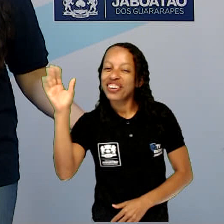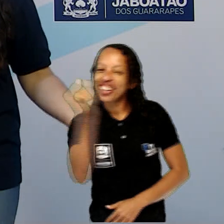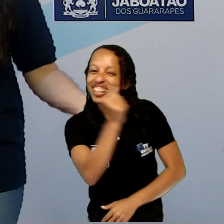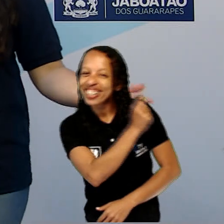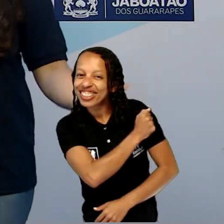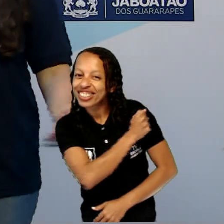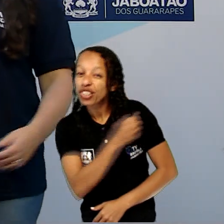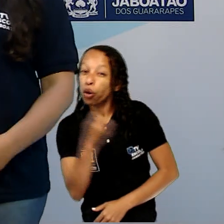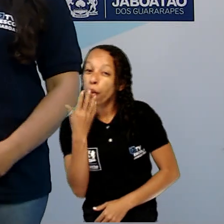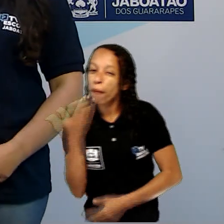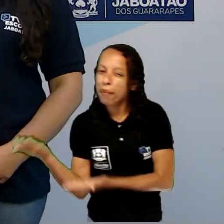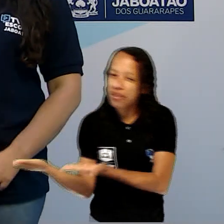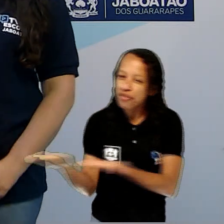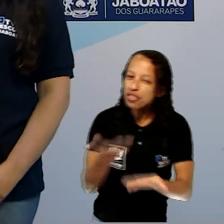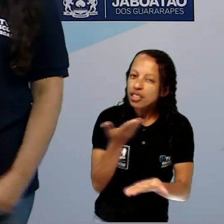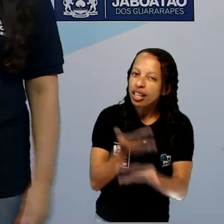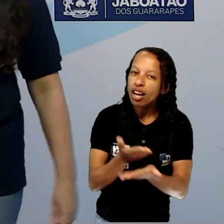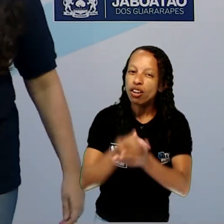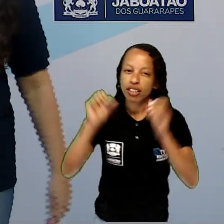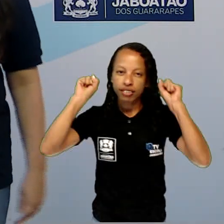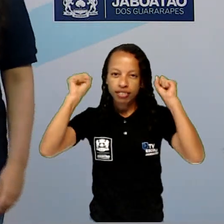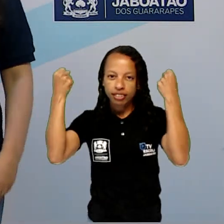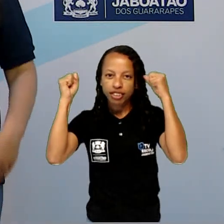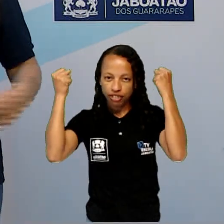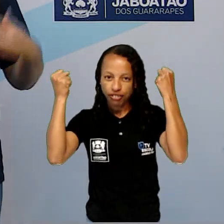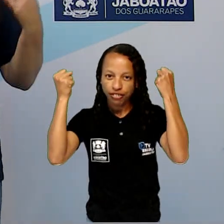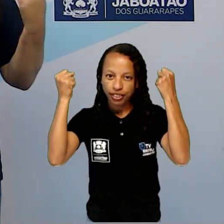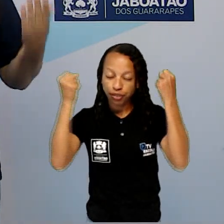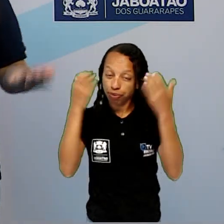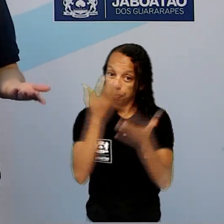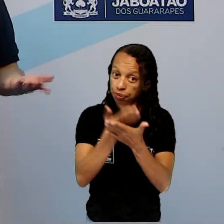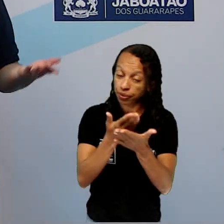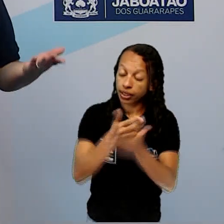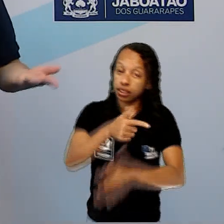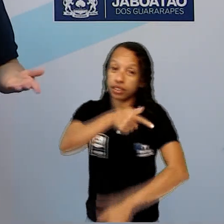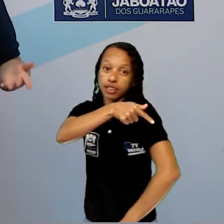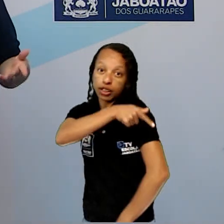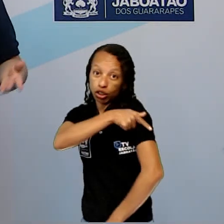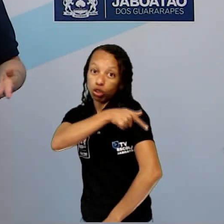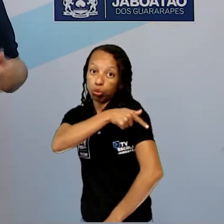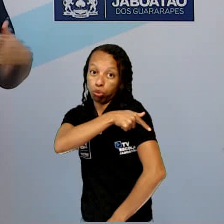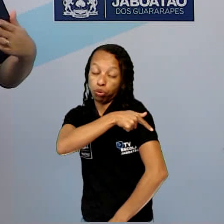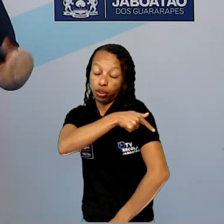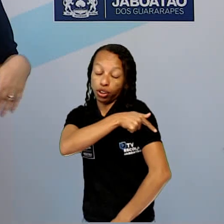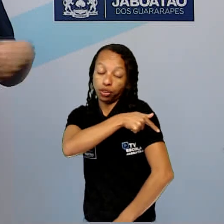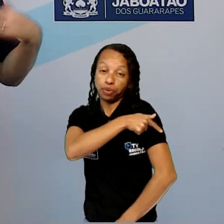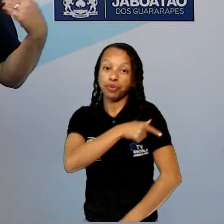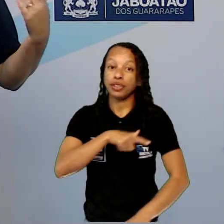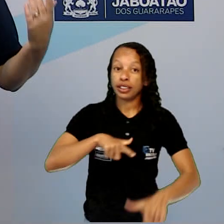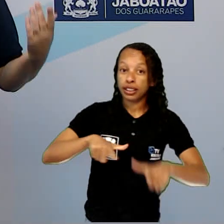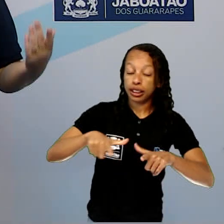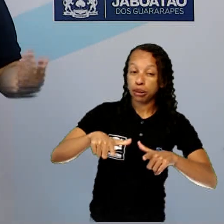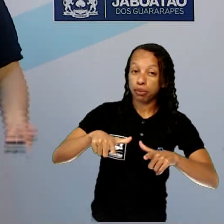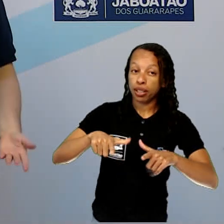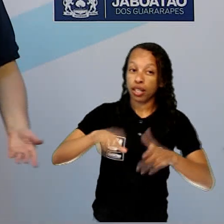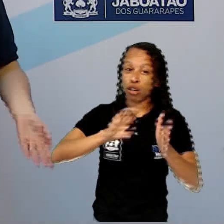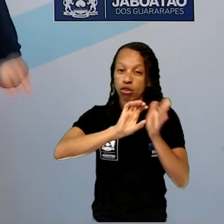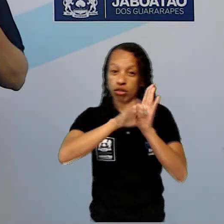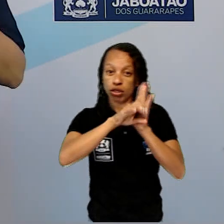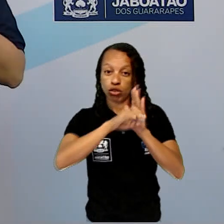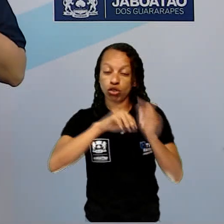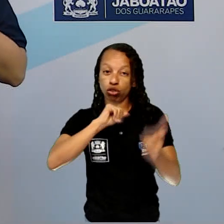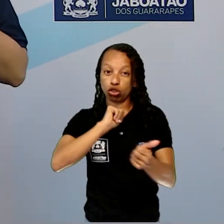sejam bem-vindos para mais uma aula de Educação Física. Essa aula é para o 7º ano e hoje a gente vai trabalhar com conteúdo de